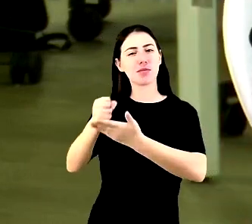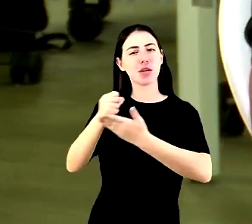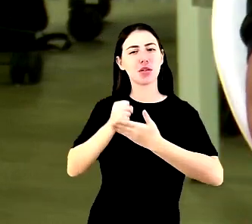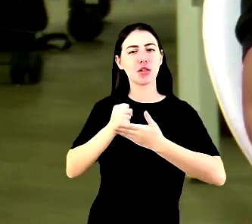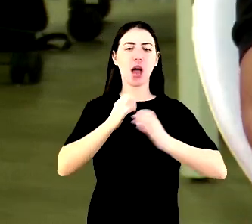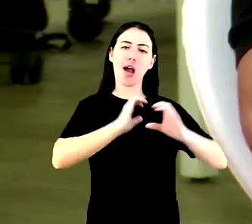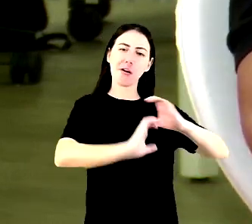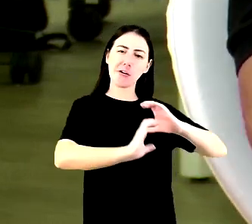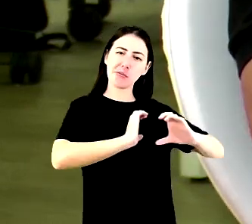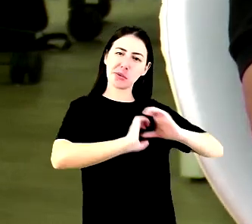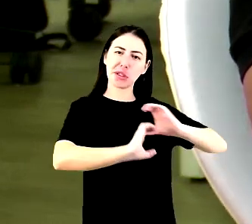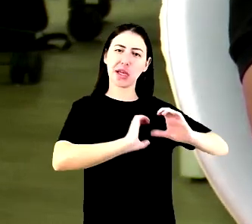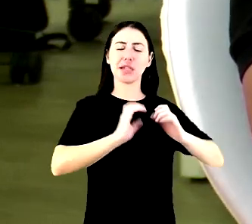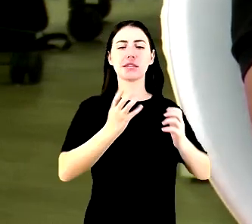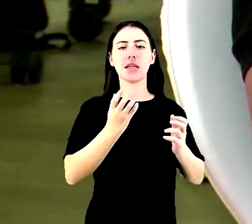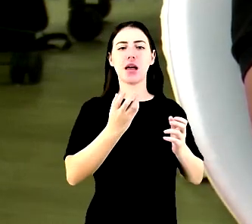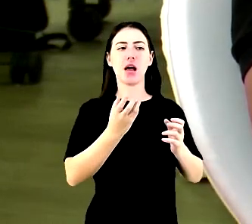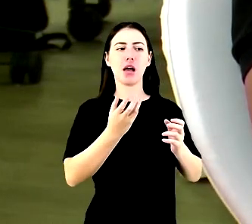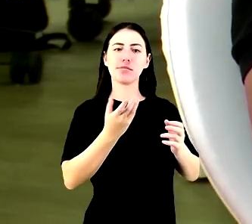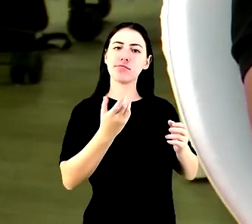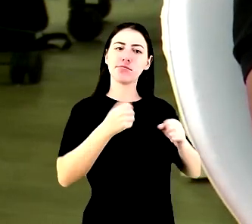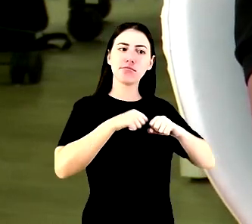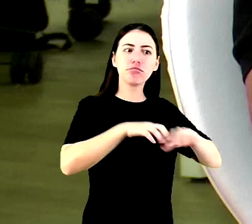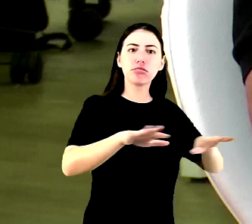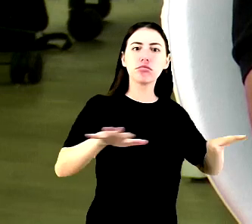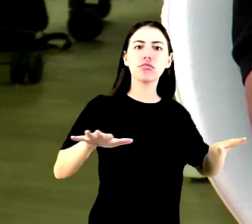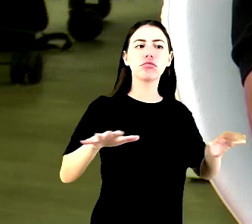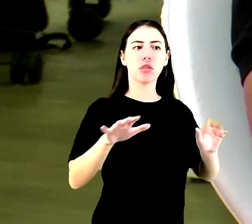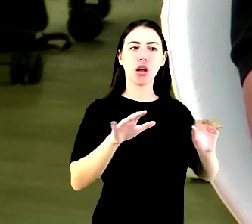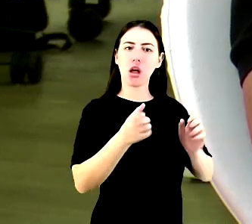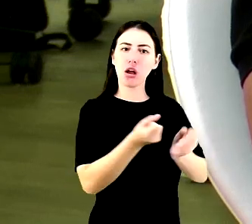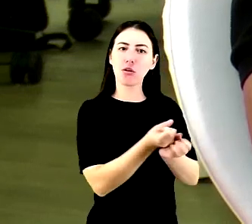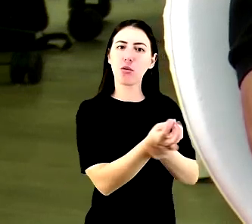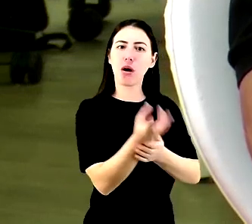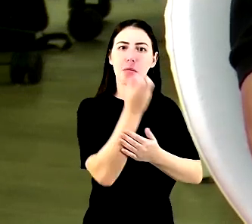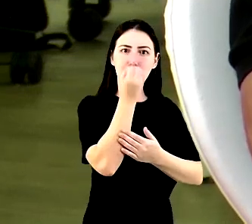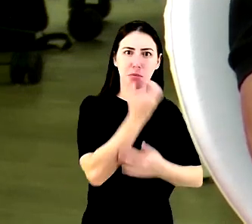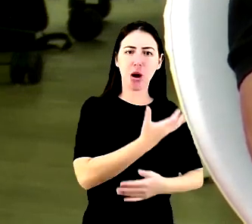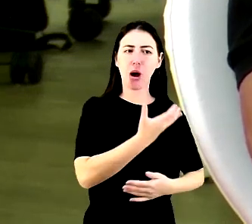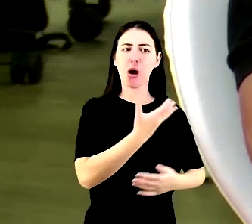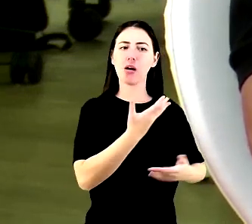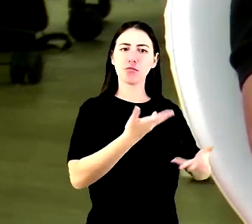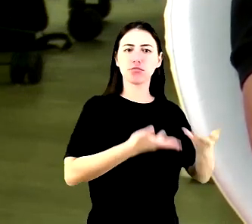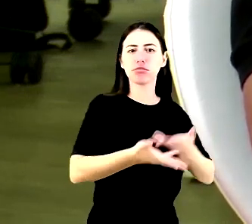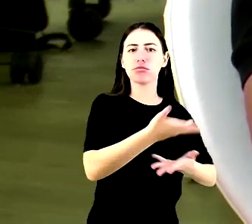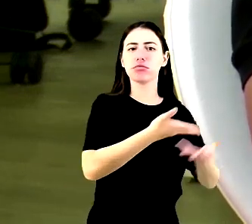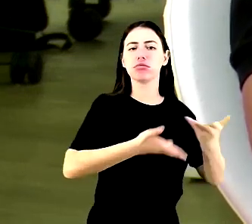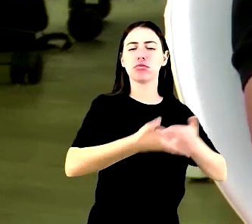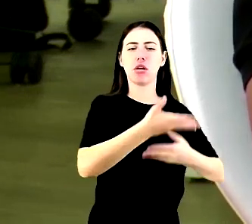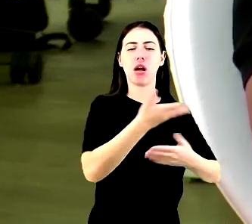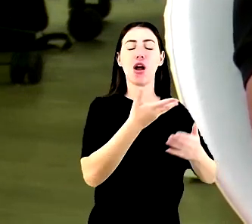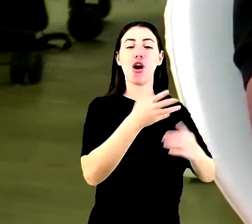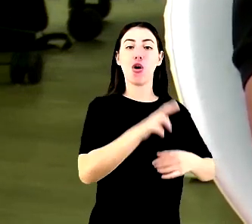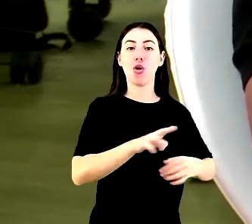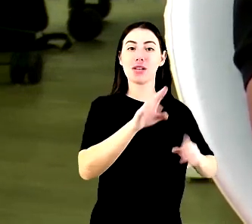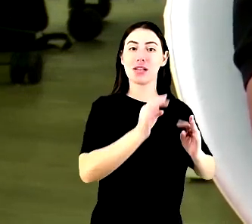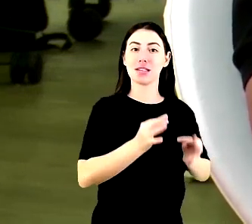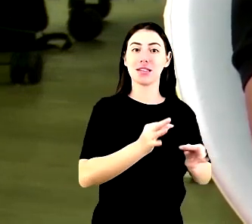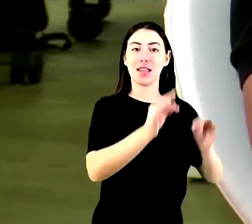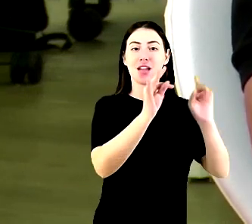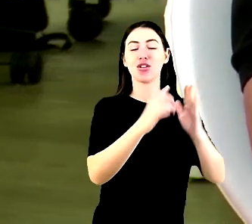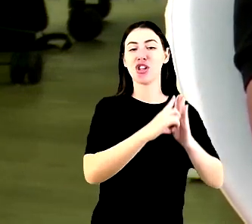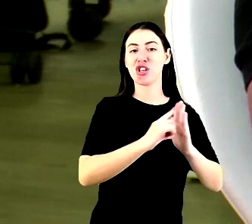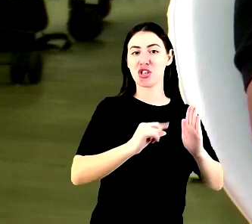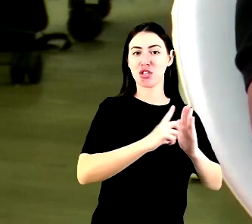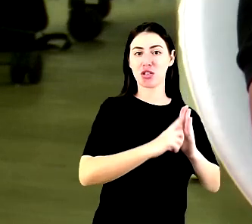população, mas você precisa do físico, porque é o ponto de contato e onde você consegue efetivamente dar confiança, o olho no olho, que ajuda